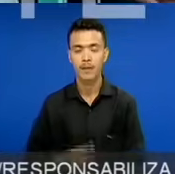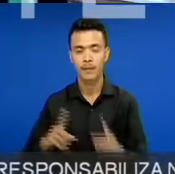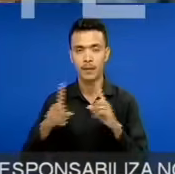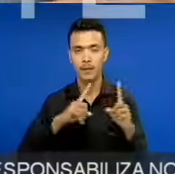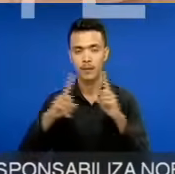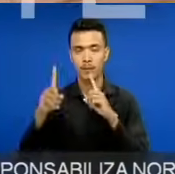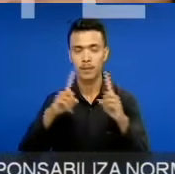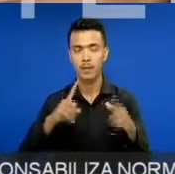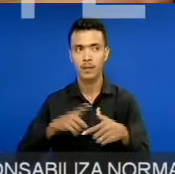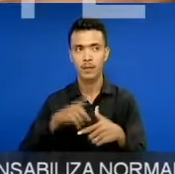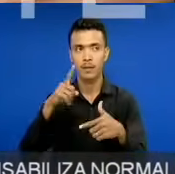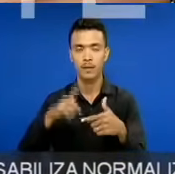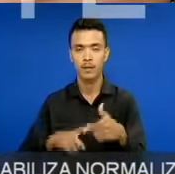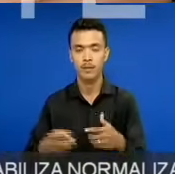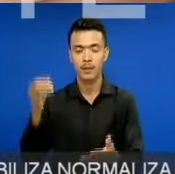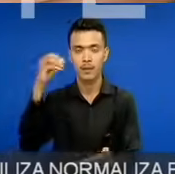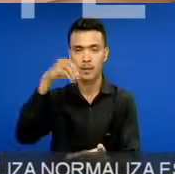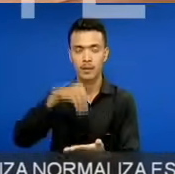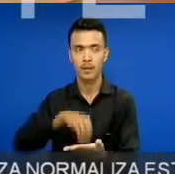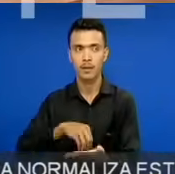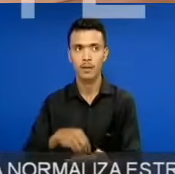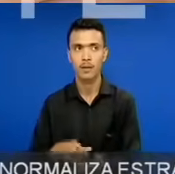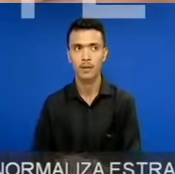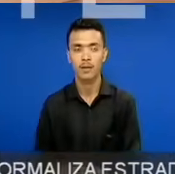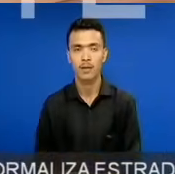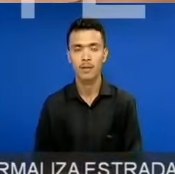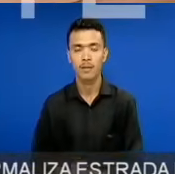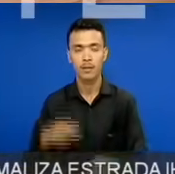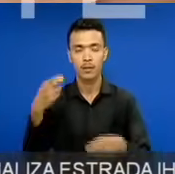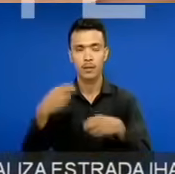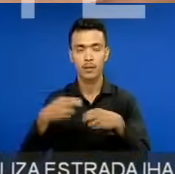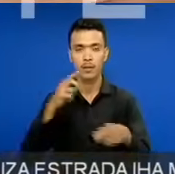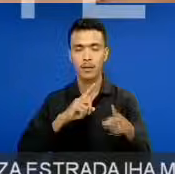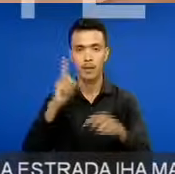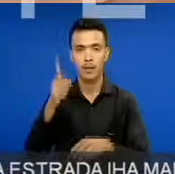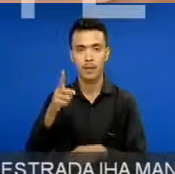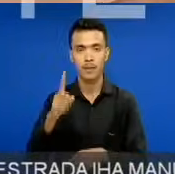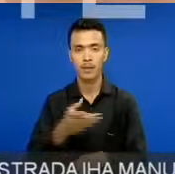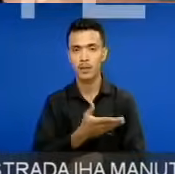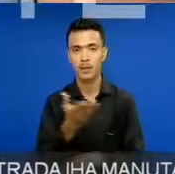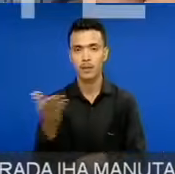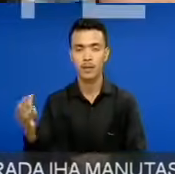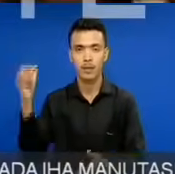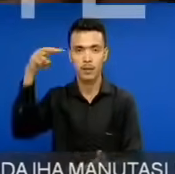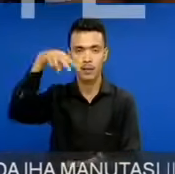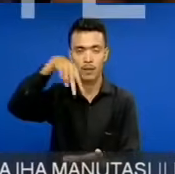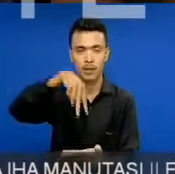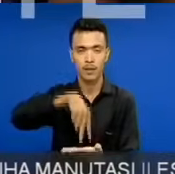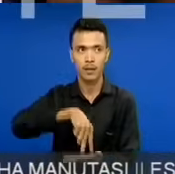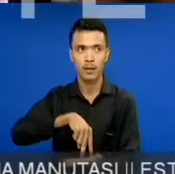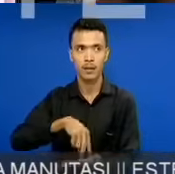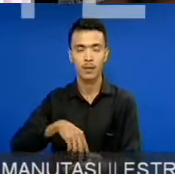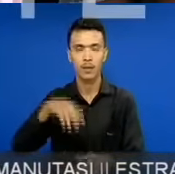e dia está o cara que não vai, e a mãe ameaça em mim, e a total, bolo